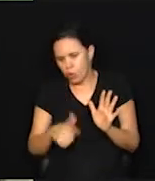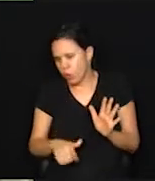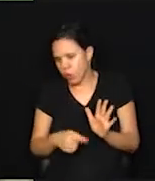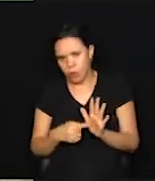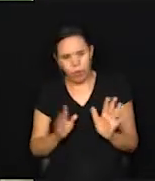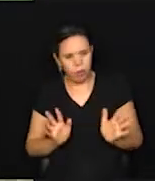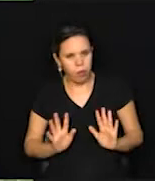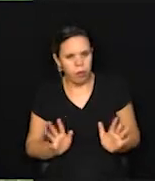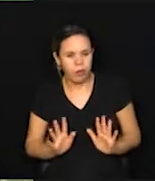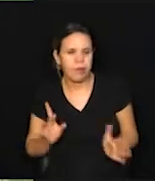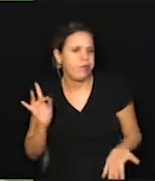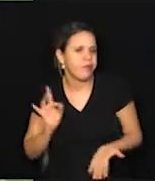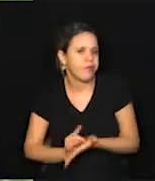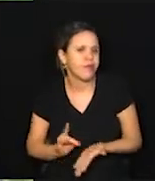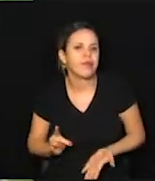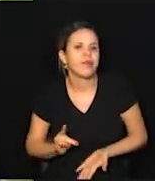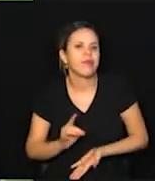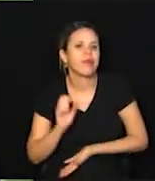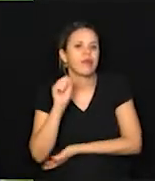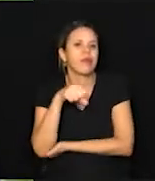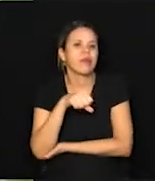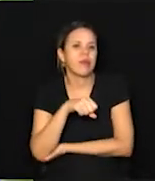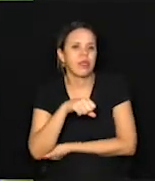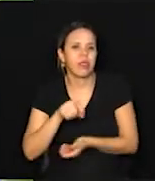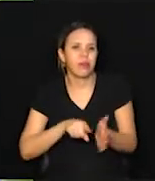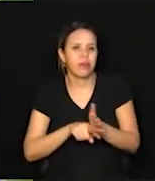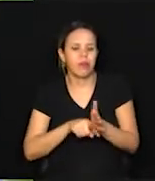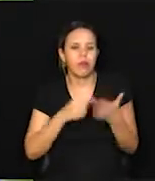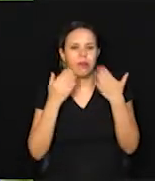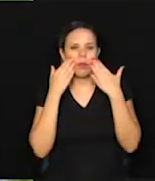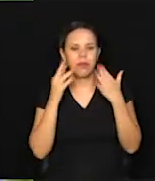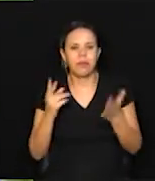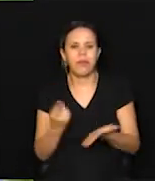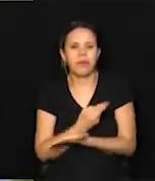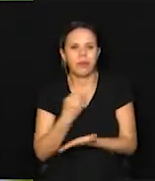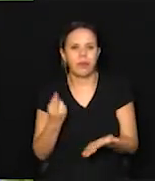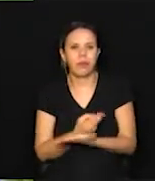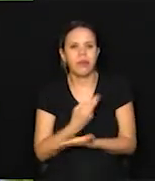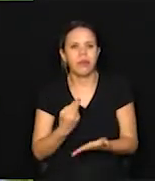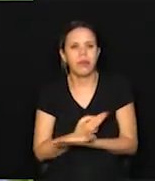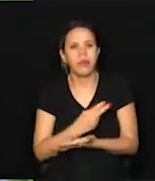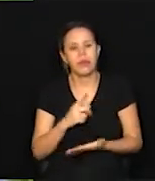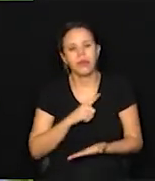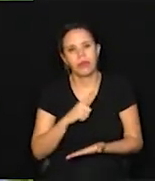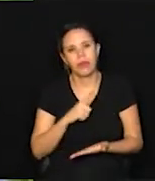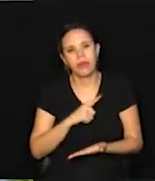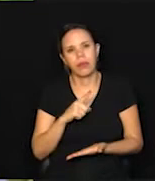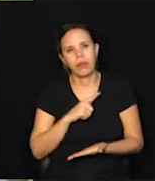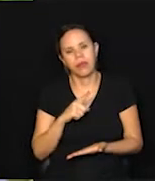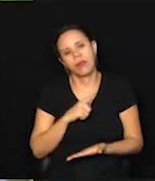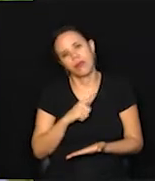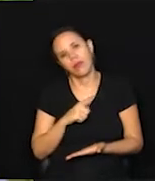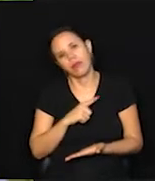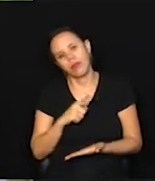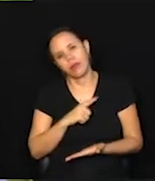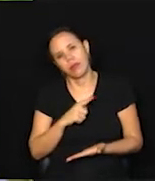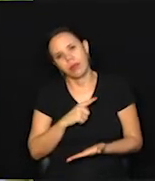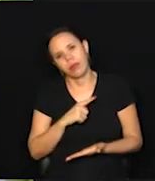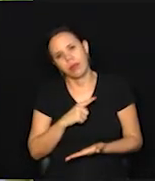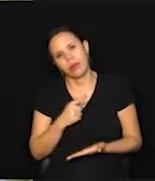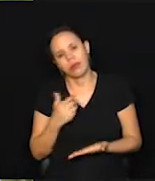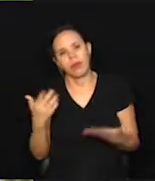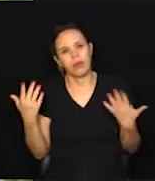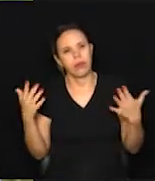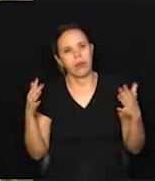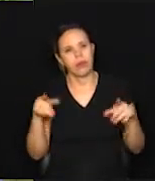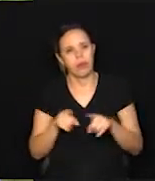mostraram efetivos. E aí sim, estudos grandes, publicados em revistas que têm bastante, vamos dizer, prestígio, que